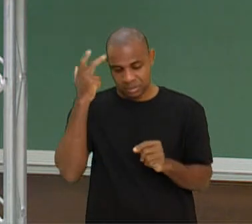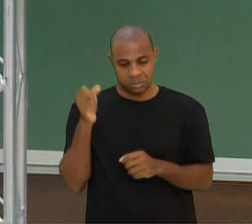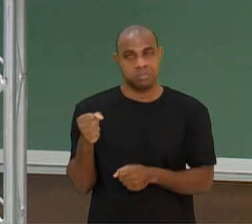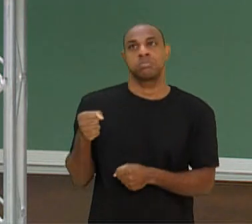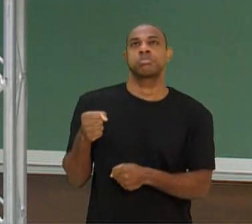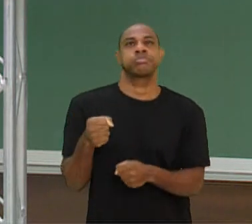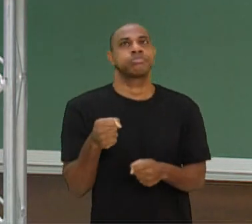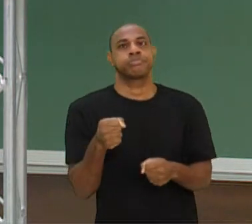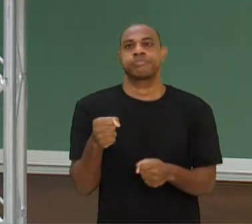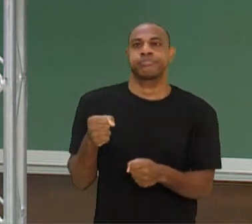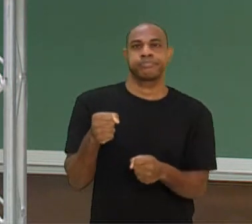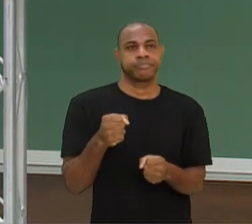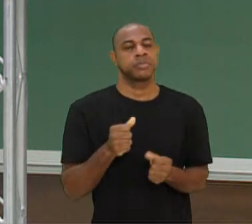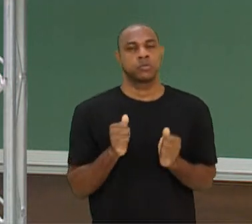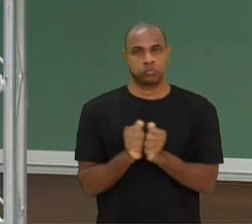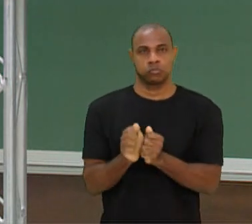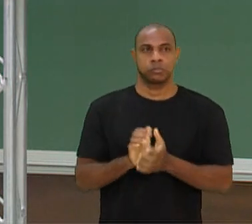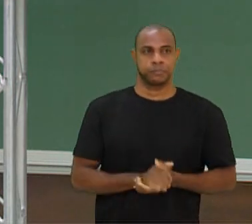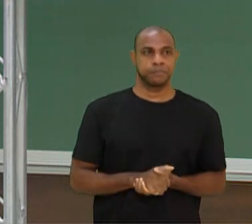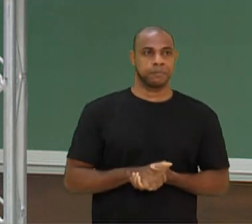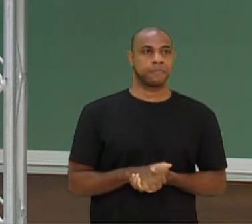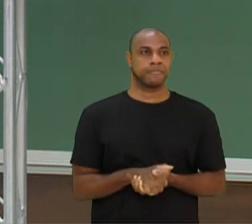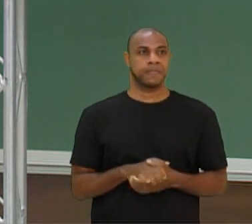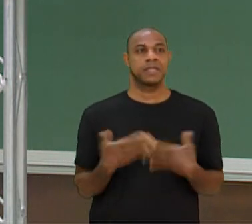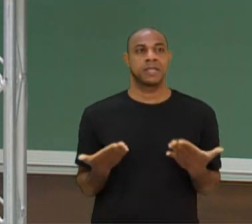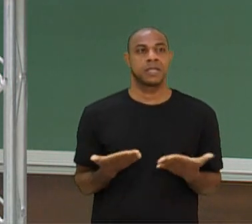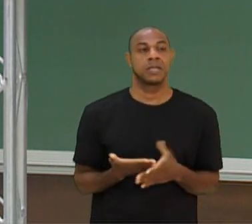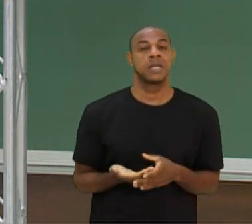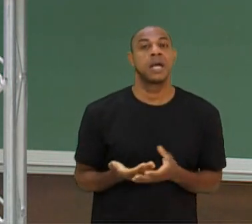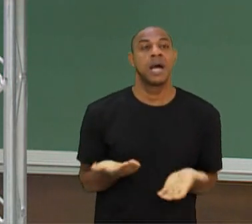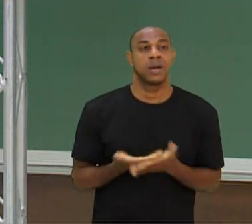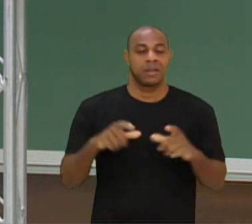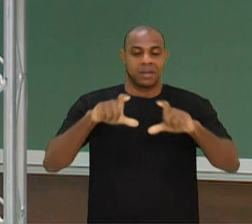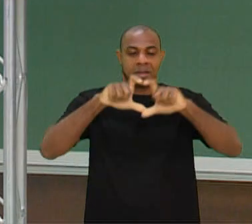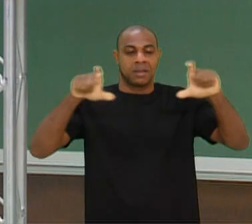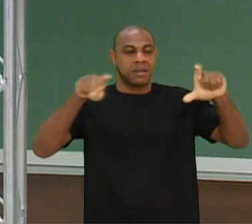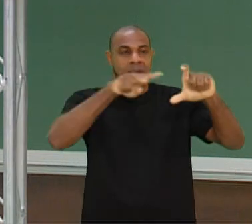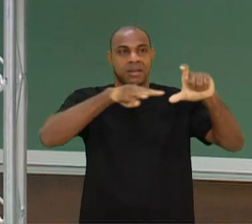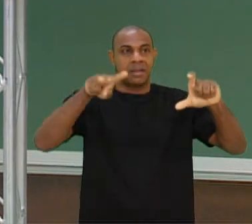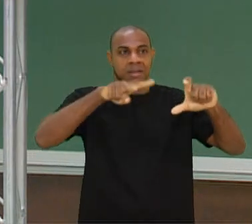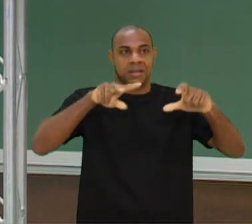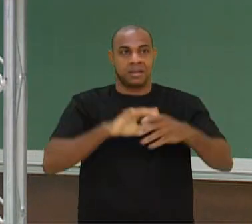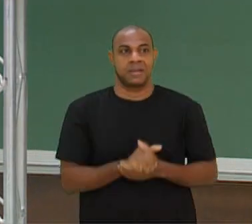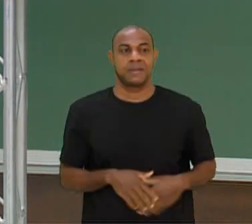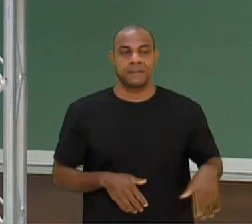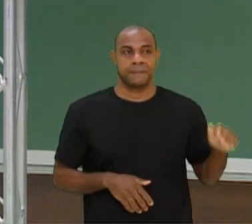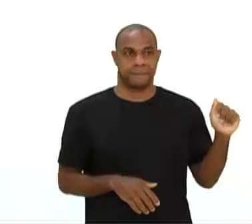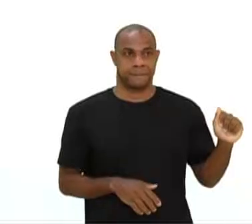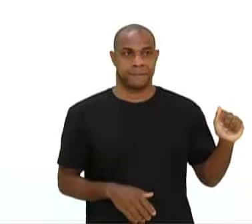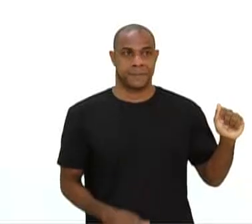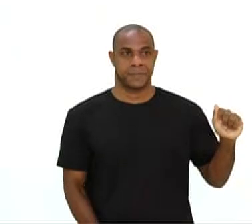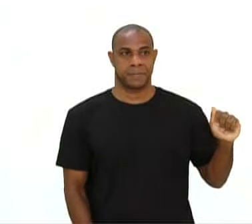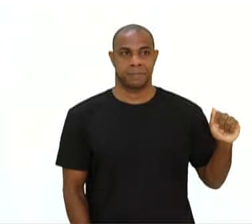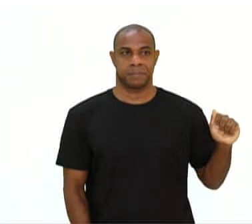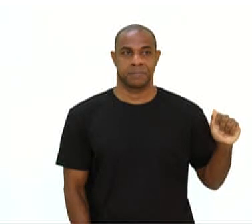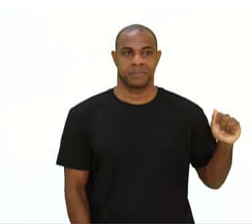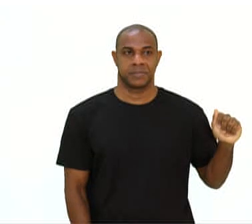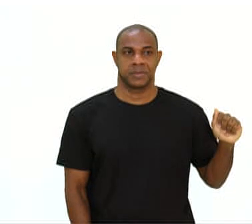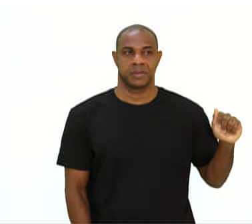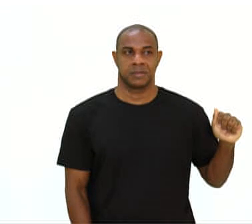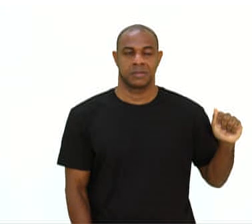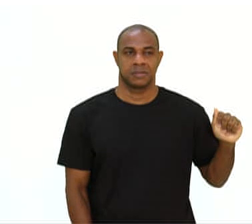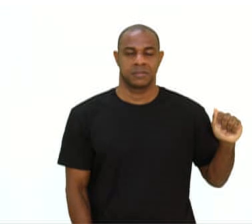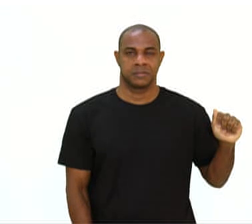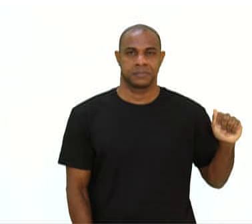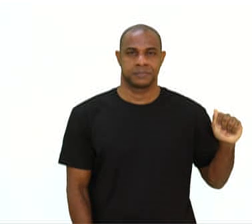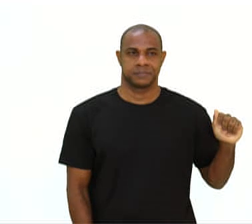que caminhavam juntos deles. Com base no nosso fragmento, the balloons in Thanksgiving Day Parade